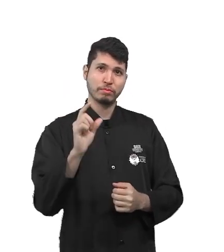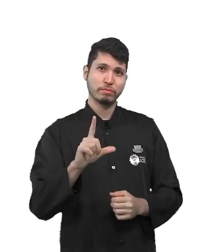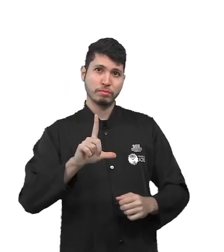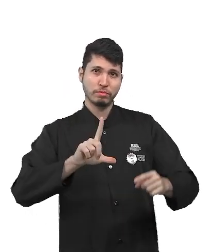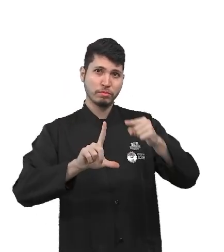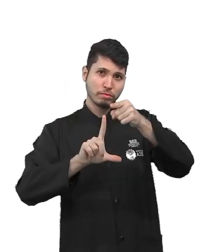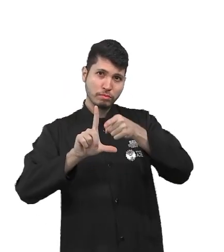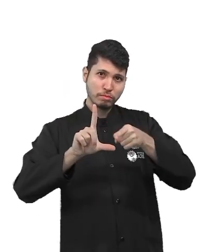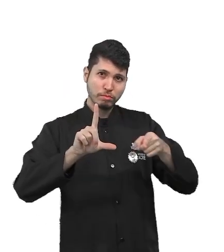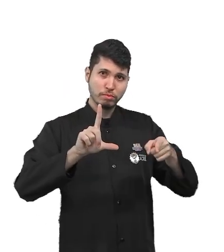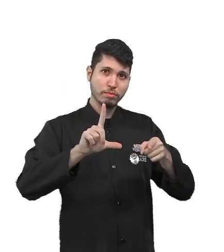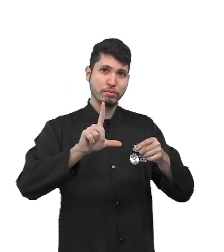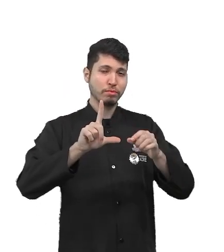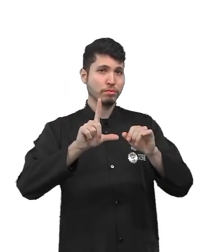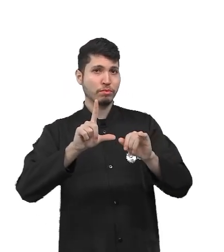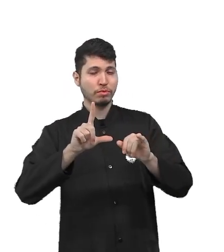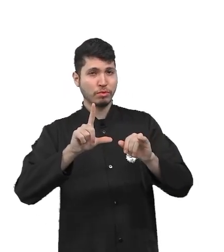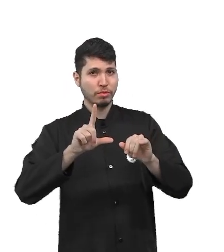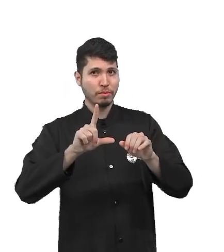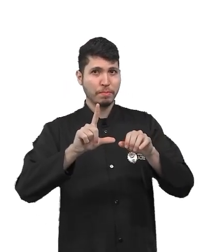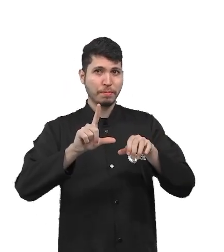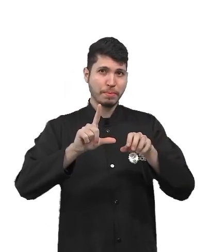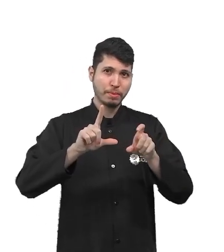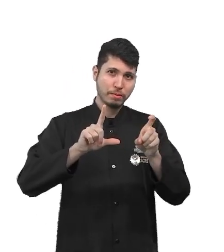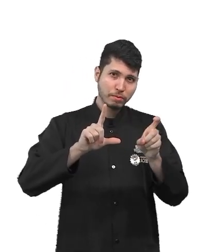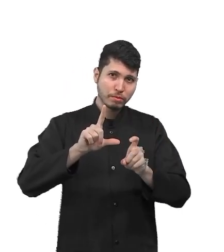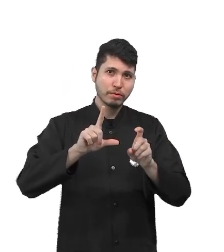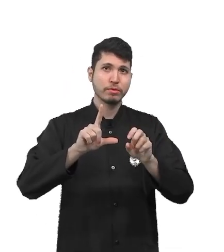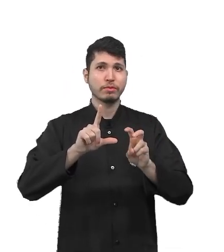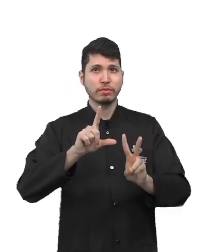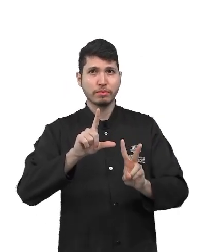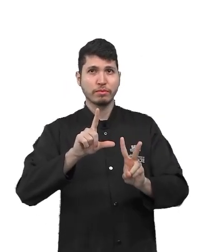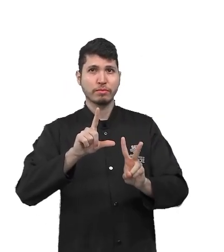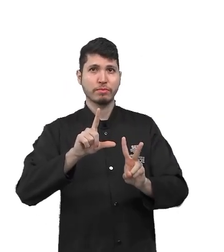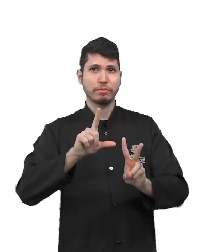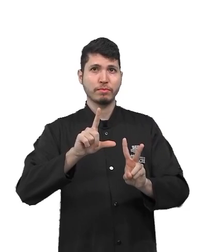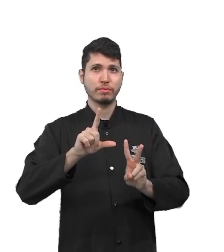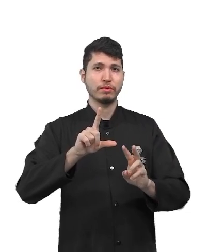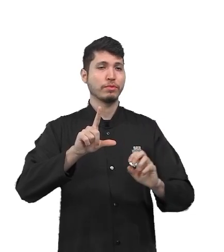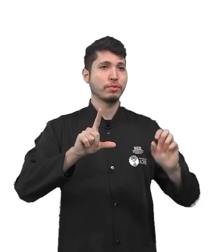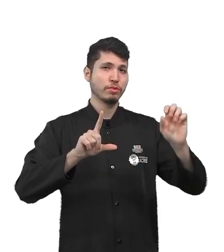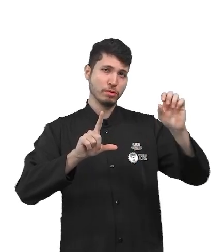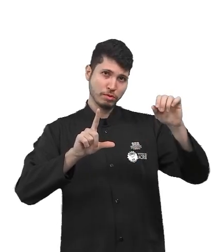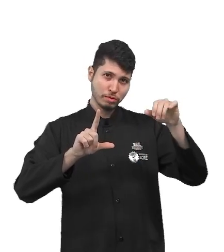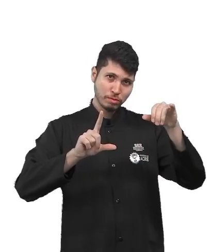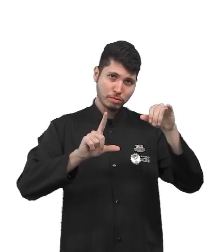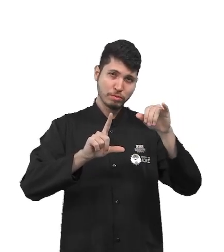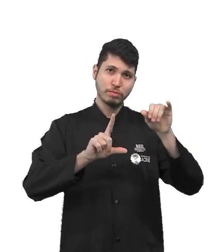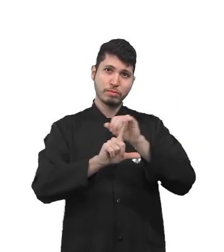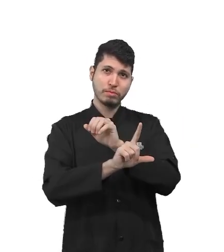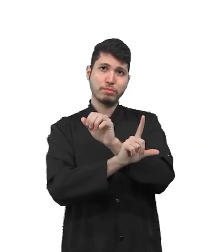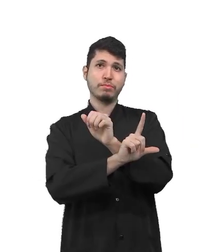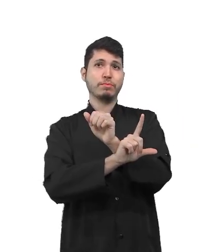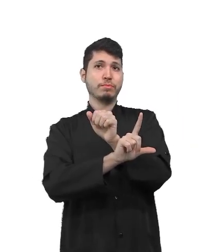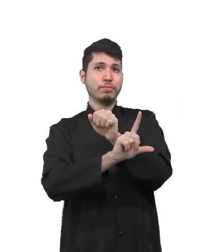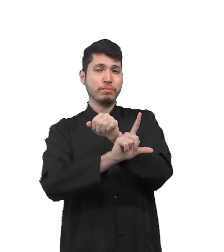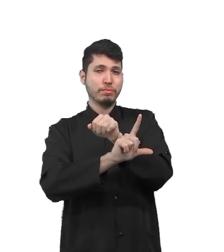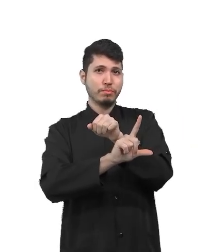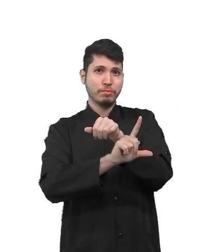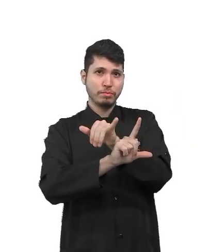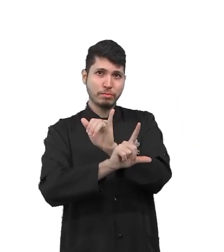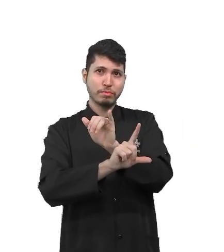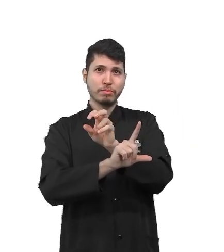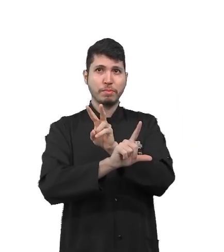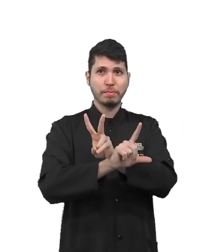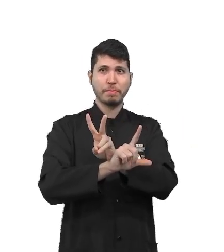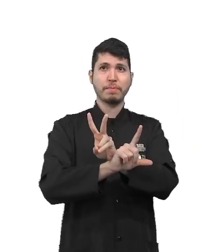for pensar numa coordenada aqui, ó, eu tenho uma coordenada de x vértice e y vértice, que estão ligadas ao vértice da parábola. Se eu